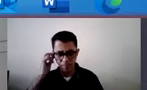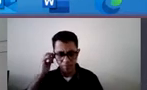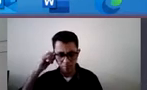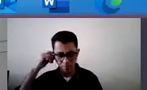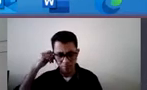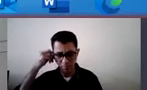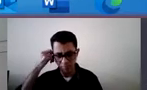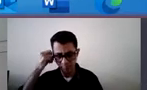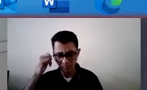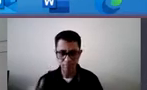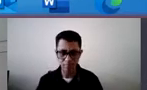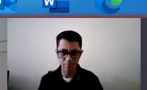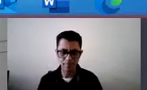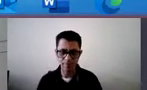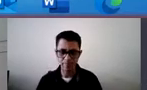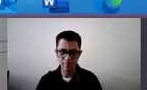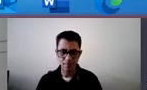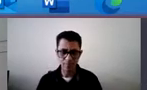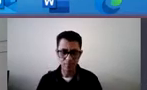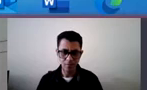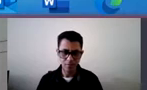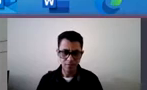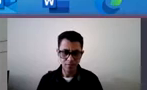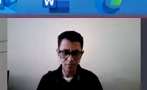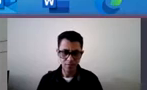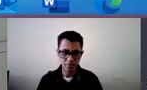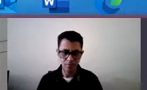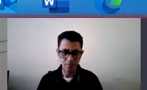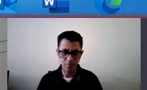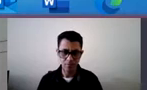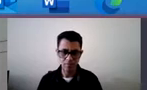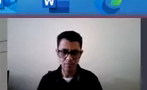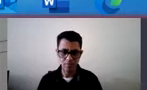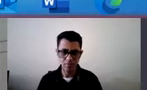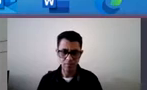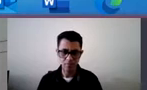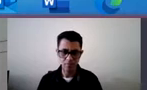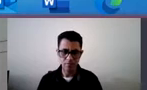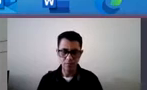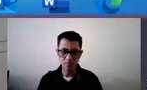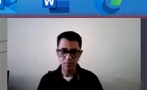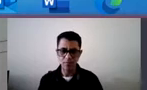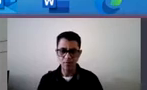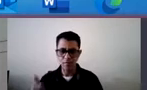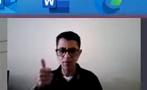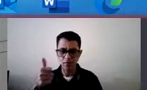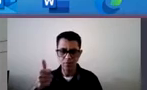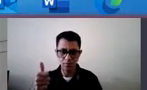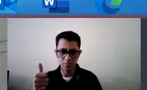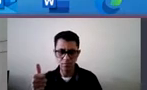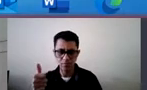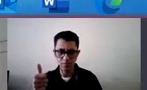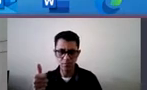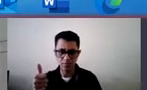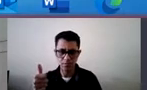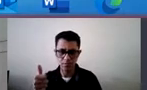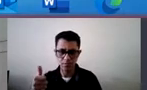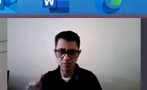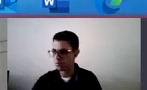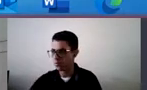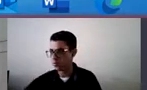Uma criança, talvez não fosse receber mais sobre isso. Bom, só para confirmar, abriu uma tela com as 5 macrocompetências? Sim. Abriu,